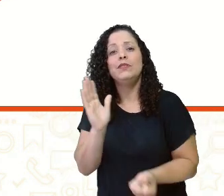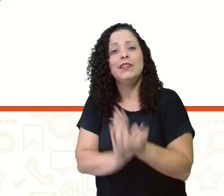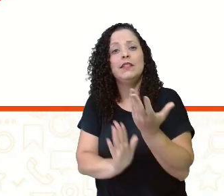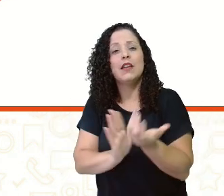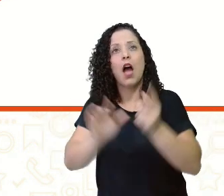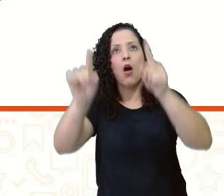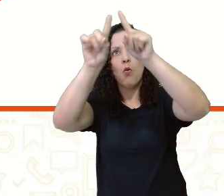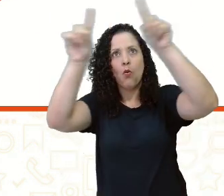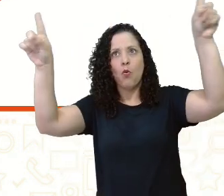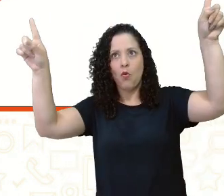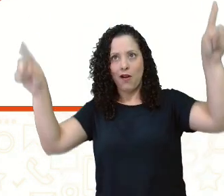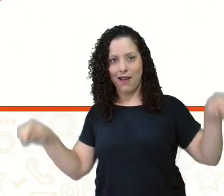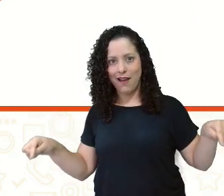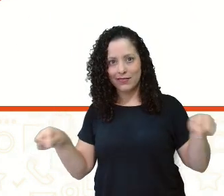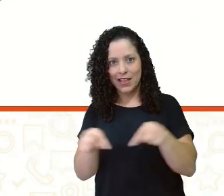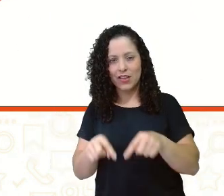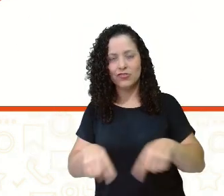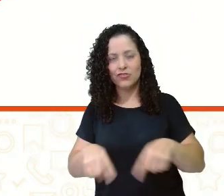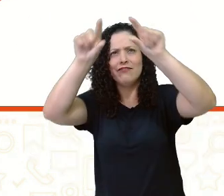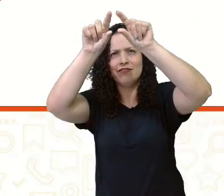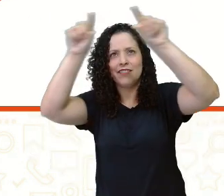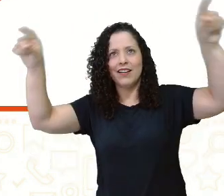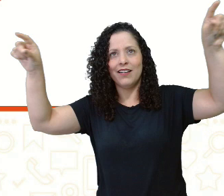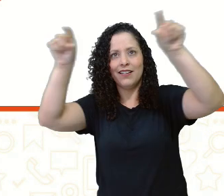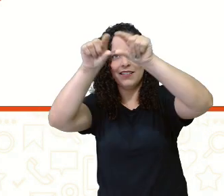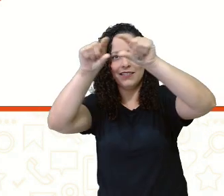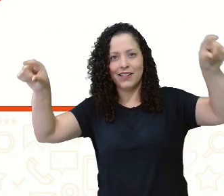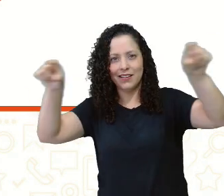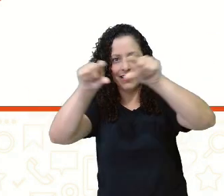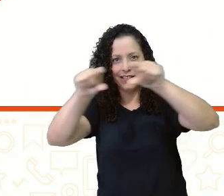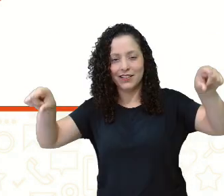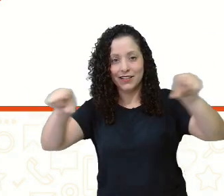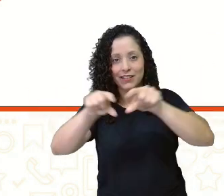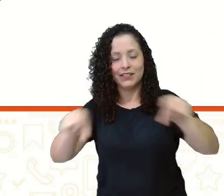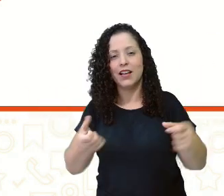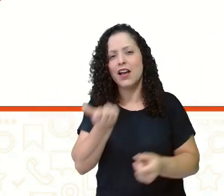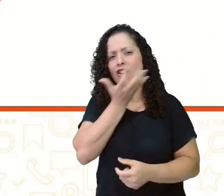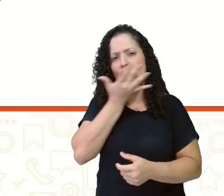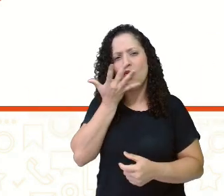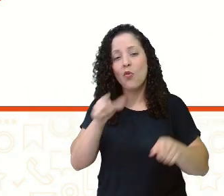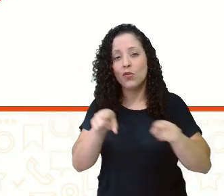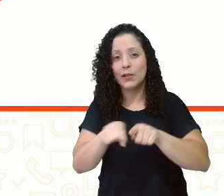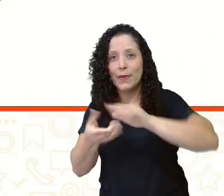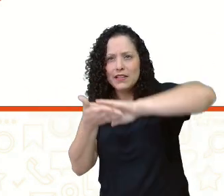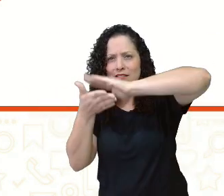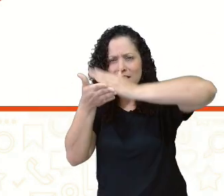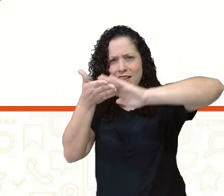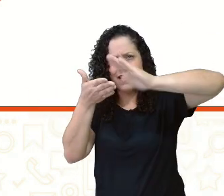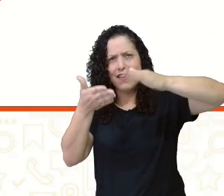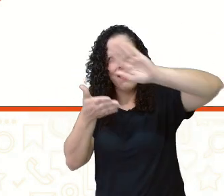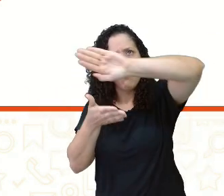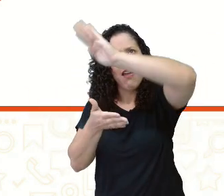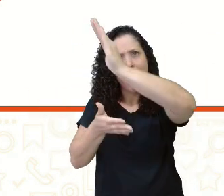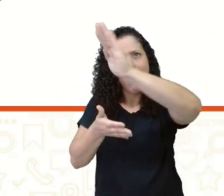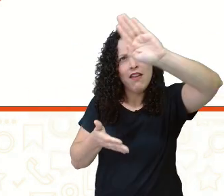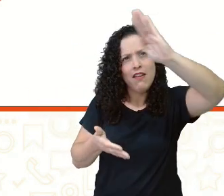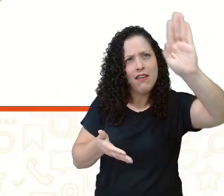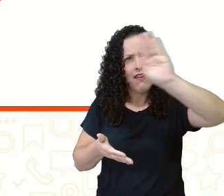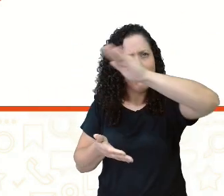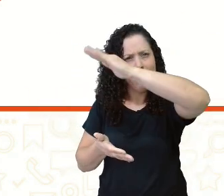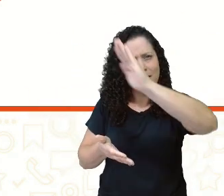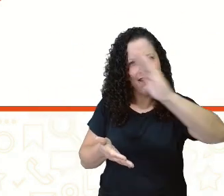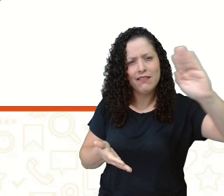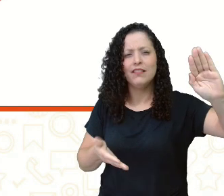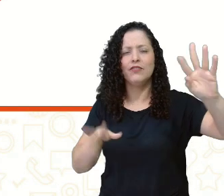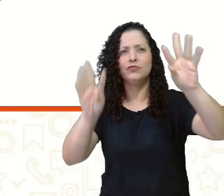cartaz com frases curtas em braille, em tinta e desenho em relevo. Sempre o relevo é muito importante, bom lembrar, onde expressa